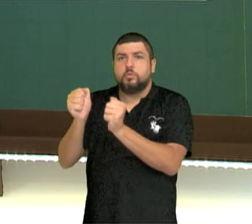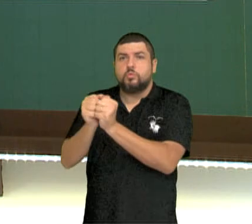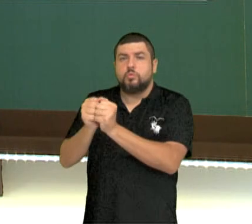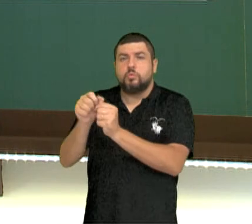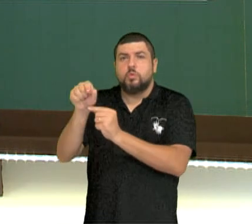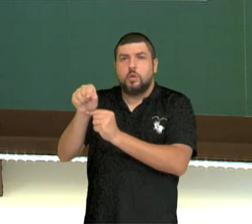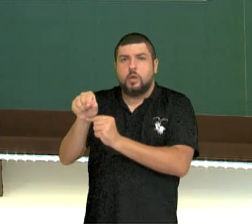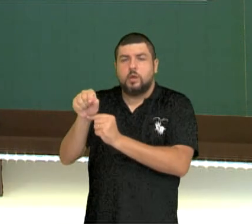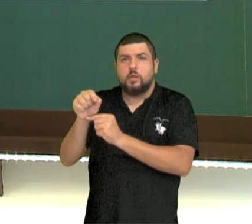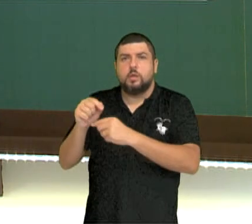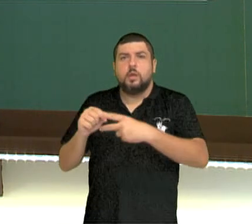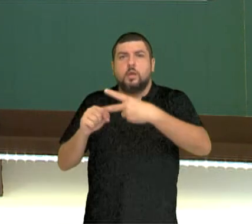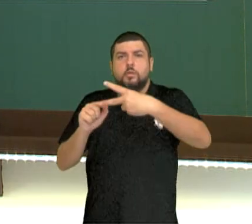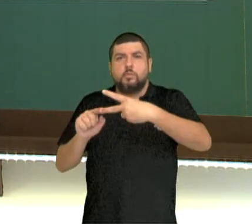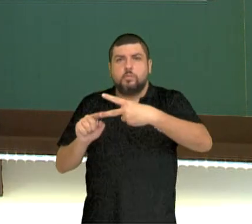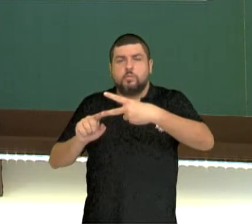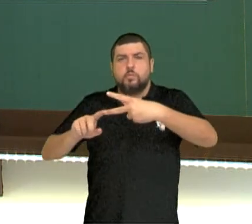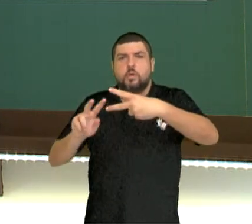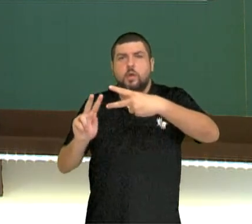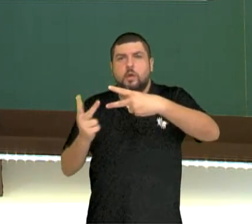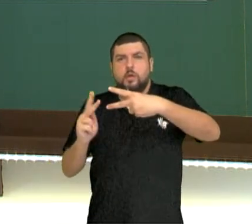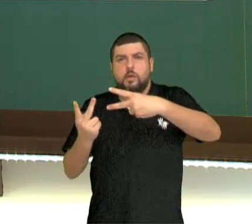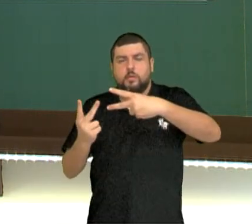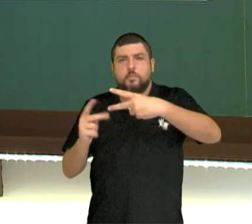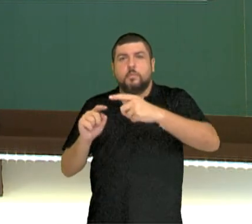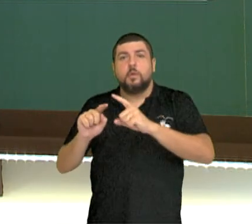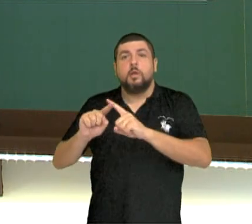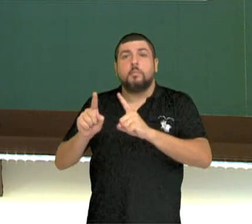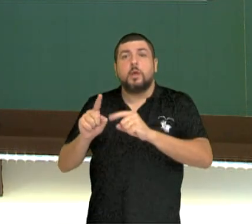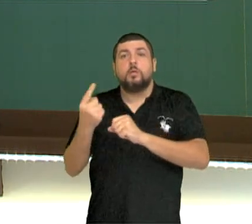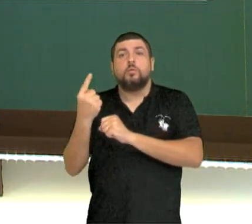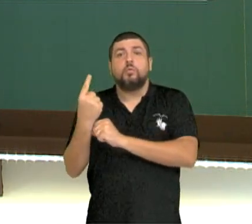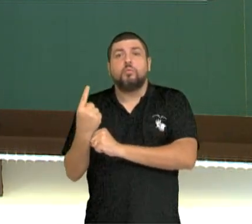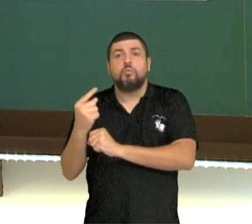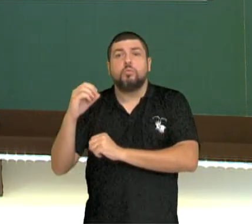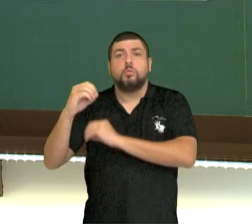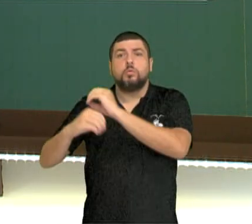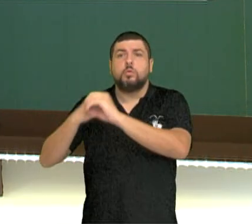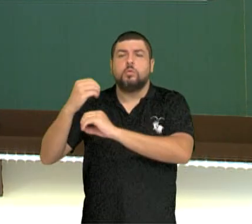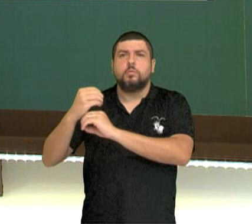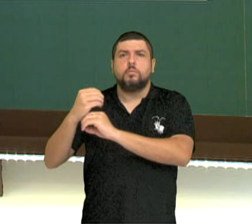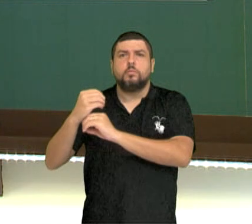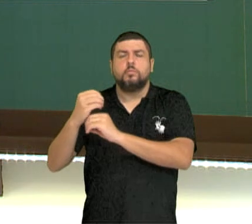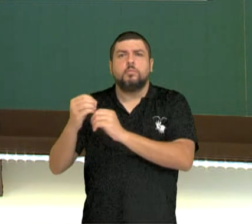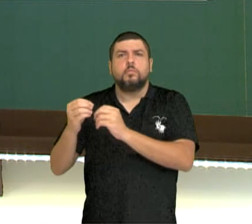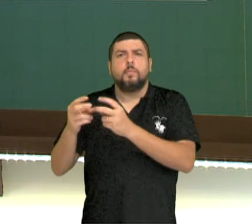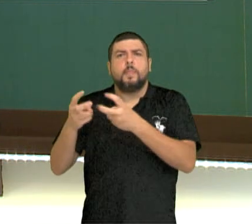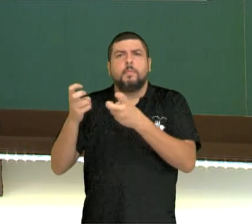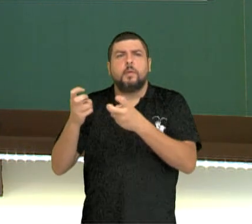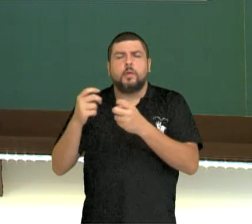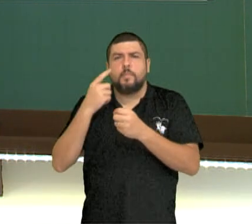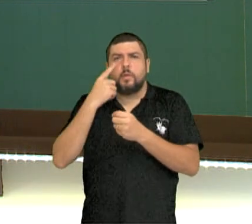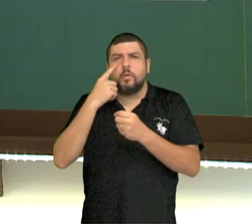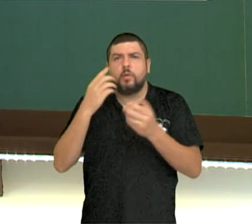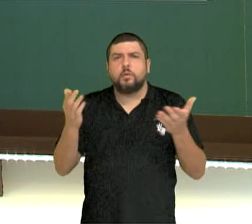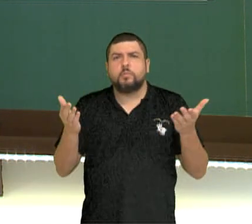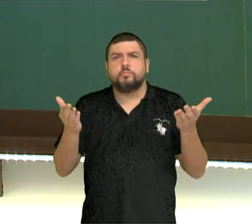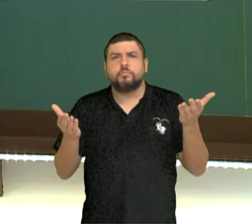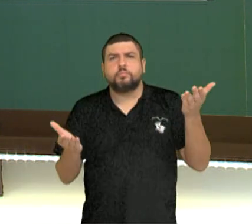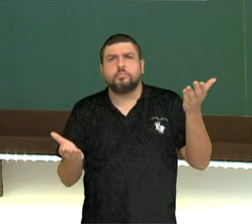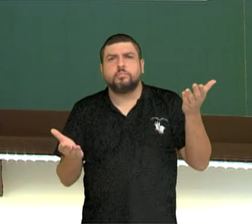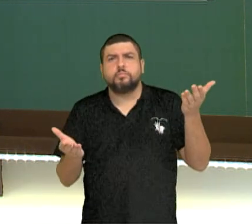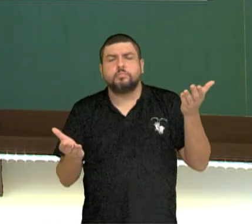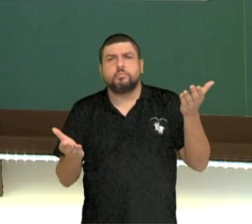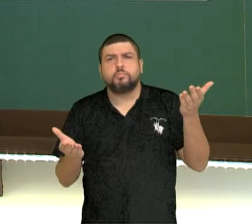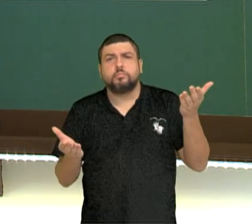temos os 2 átomos de hidrogênio, mas somente 1 de oxigênio. Então perceba a balança como ela está. Não está